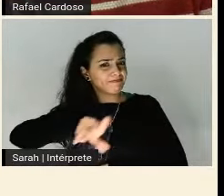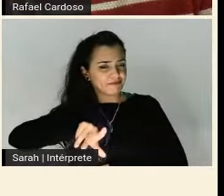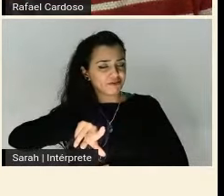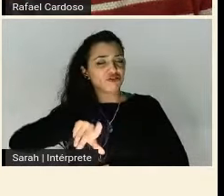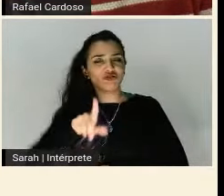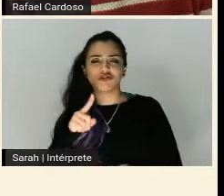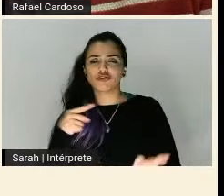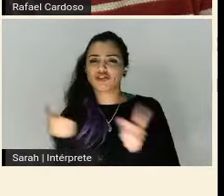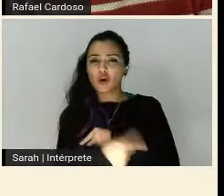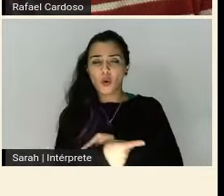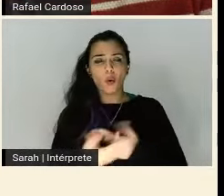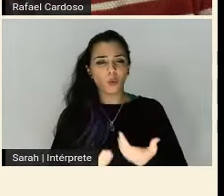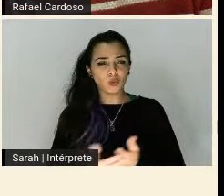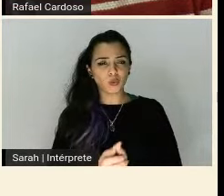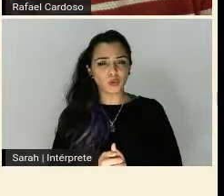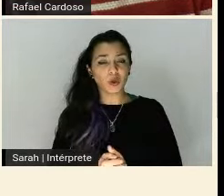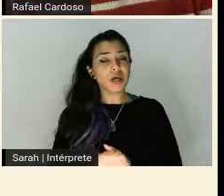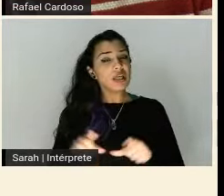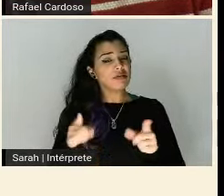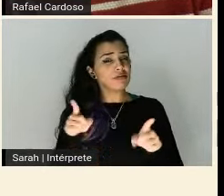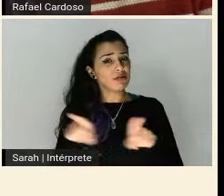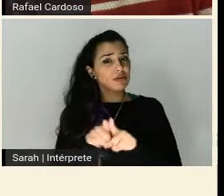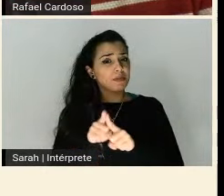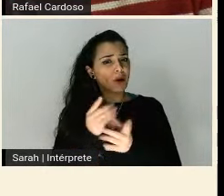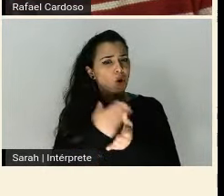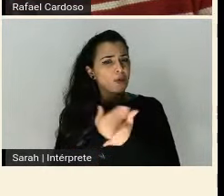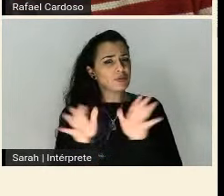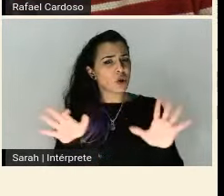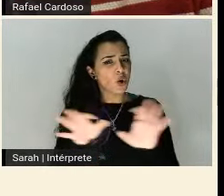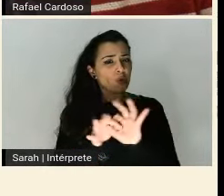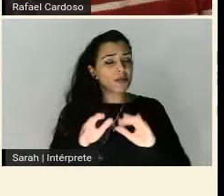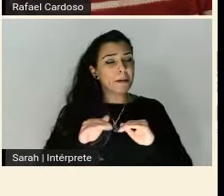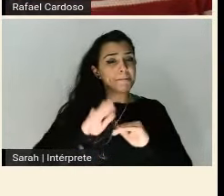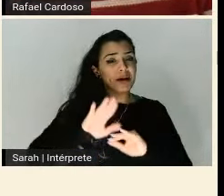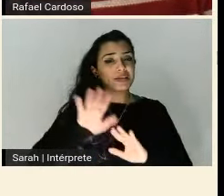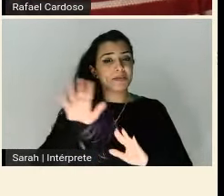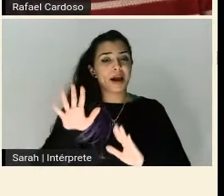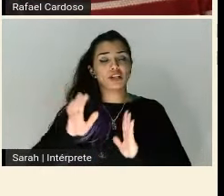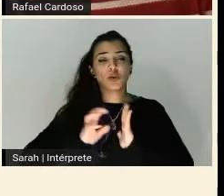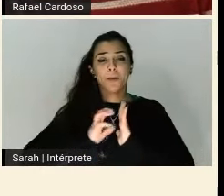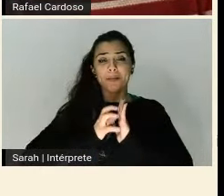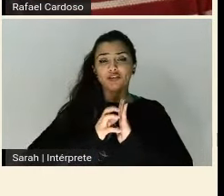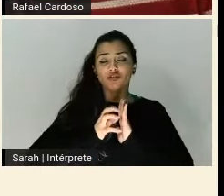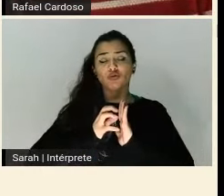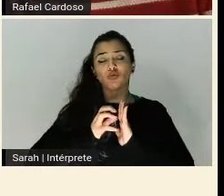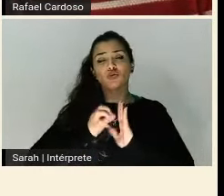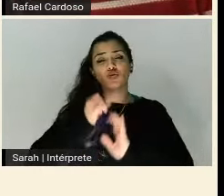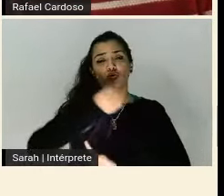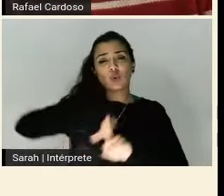buscavam se unir nacionalmente, desta vez na fundação do Partido Socialista Brasileiro.